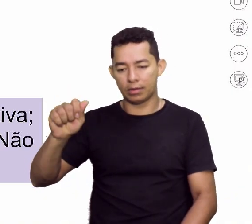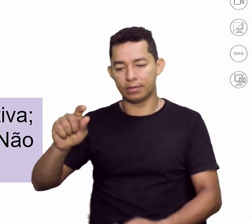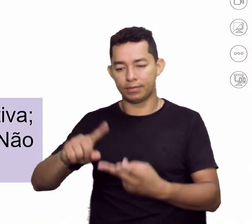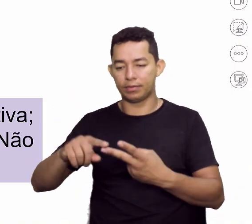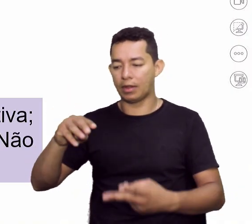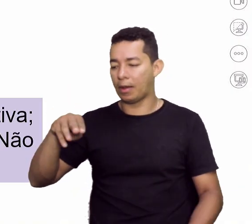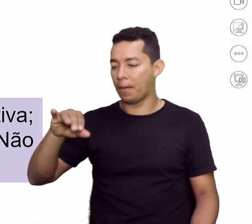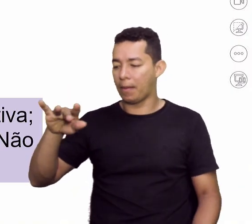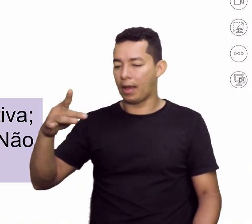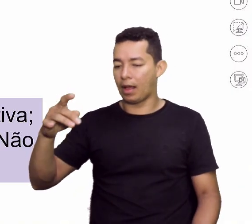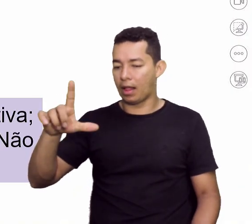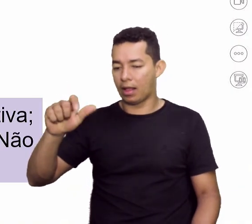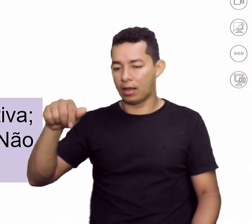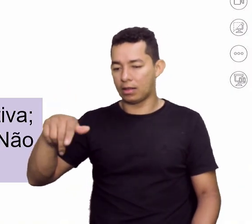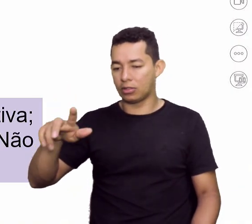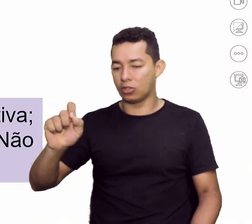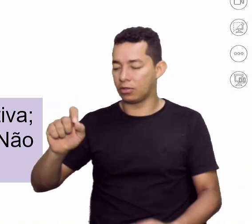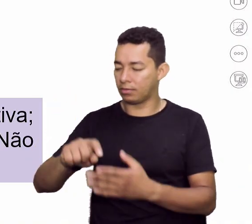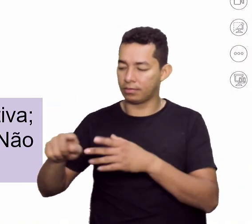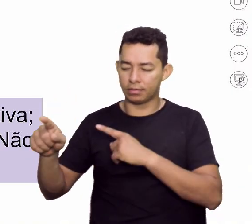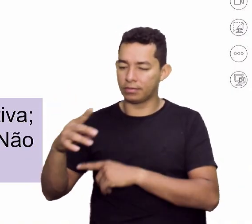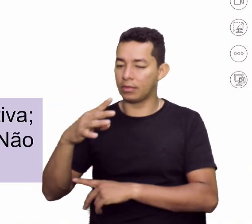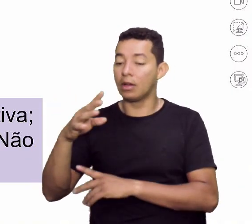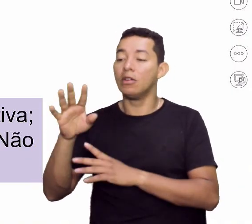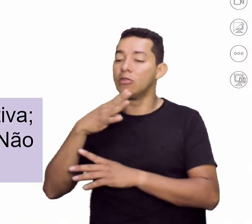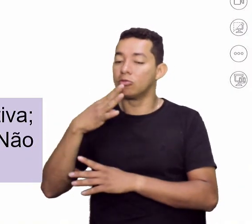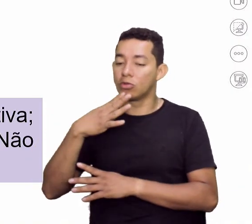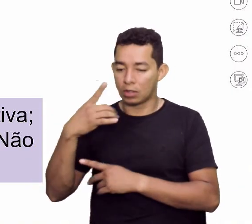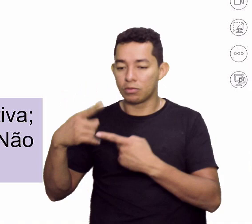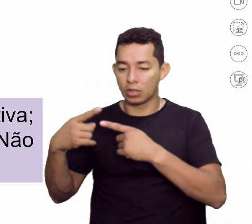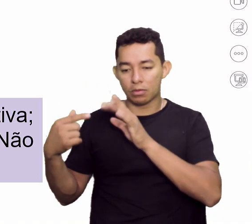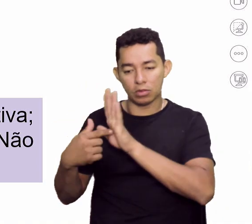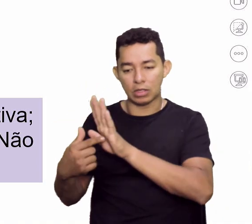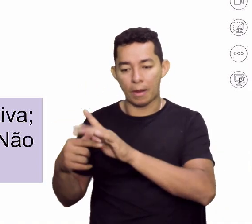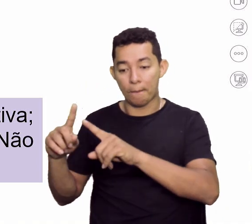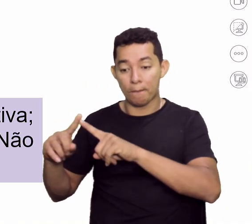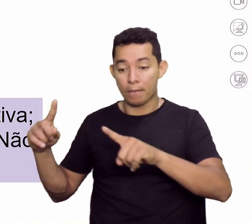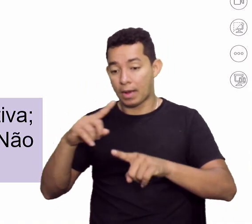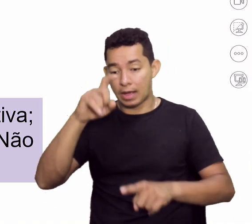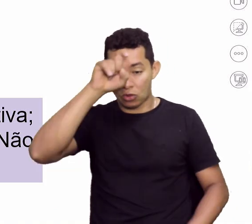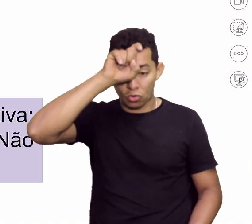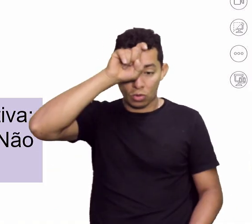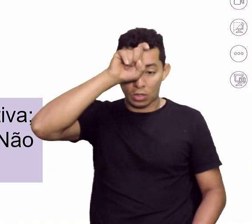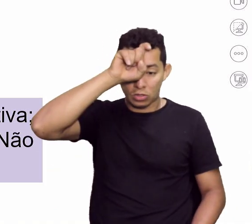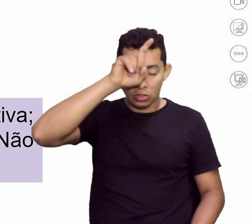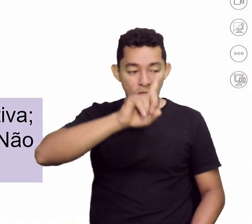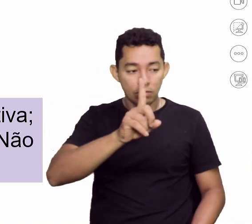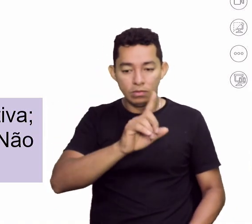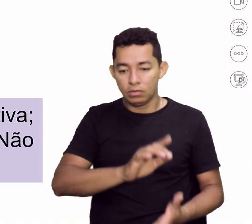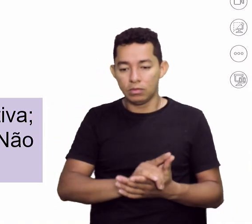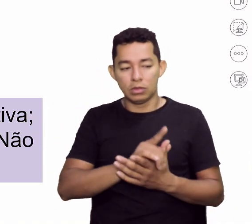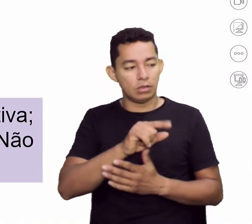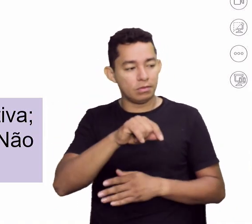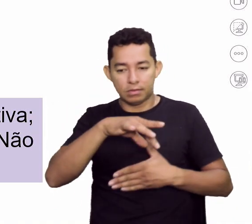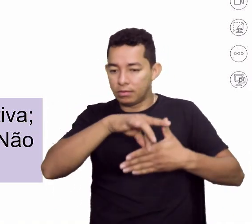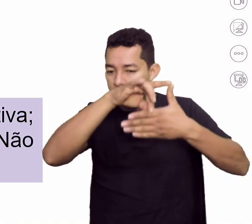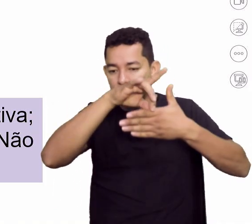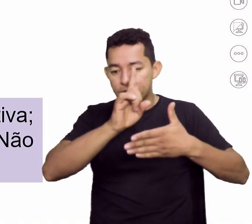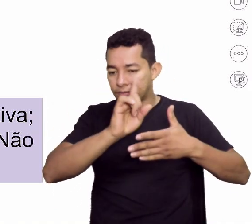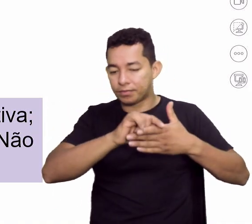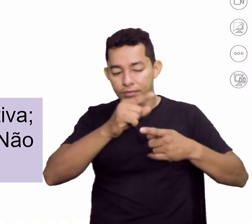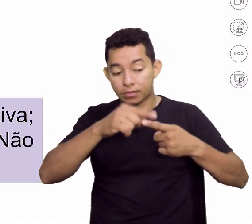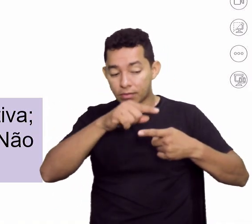egípcio. Alguém que tinha um pouco de habilidade do que eles determinavam que iam fazer aquela atividade ali, era um servo, um escravo,